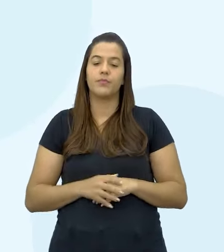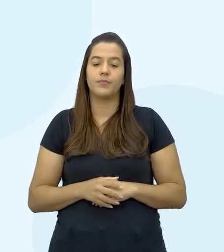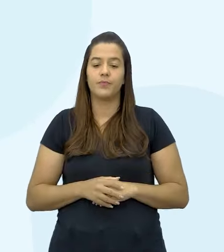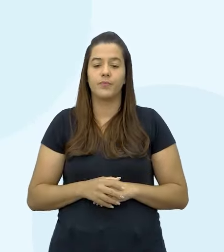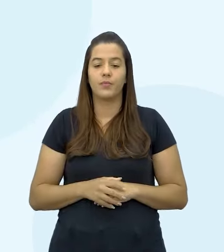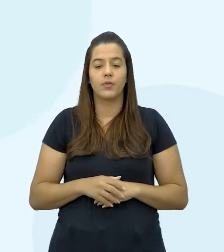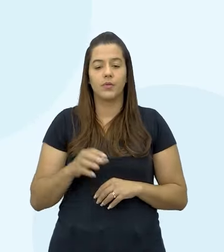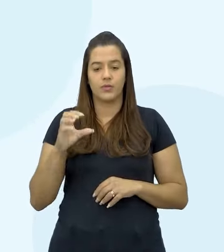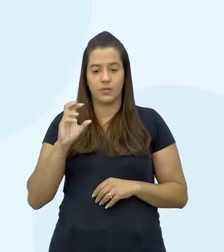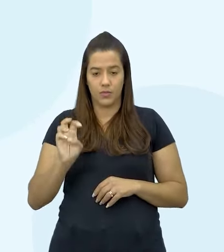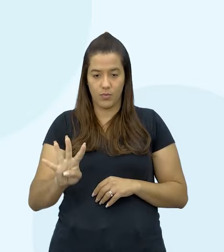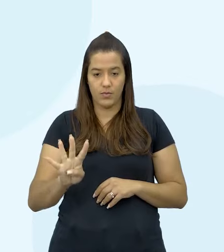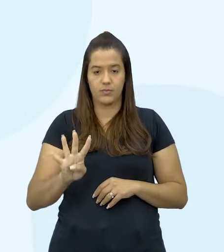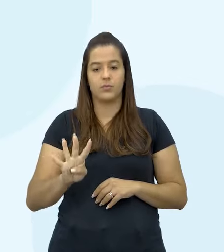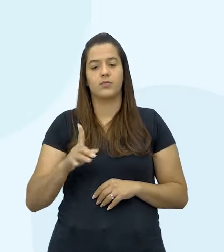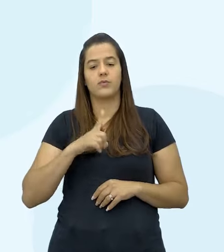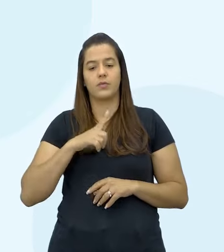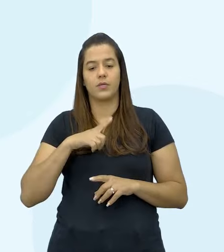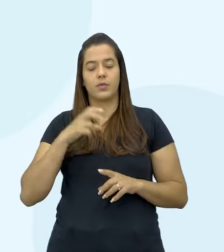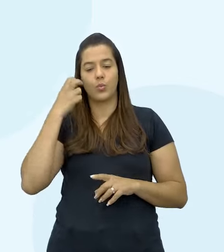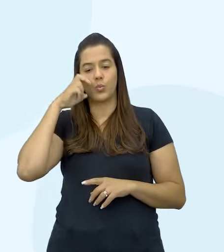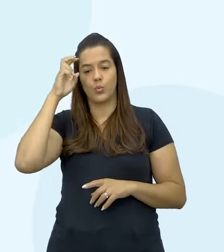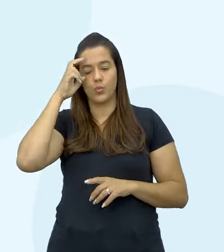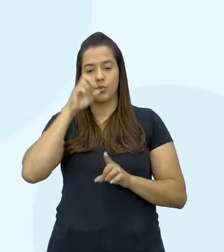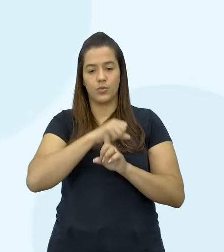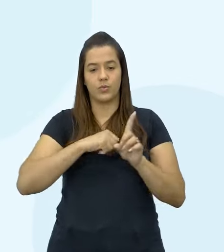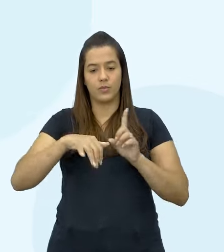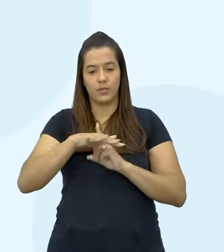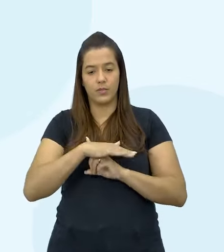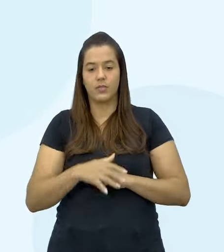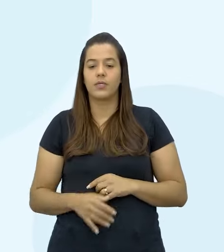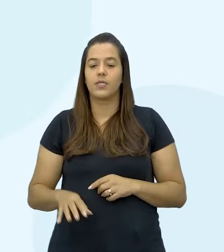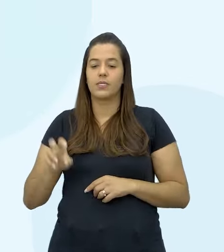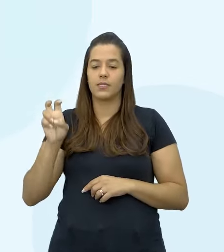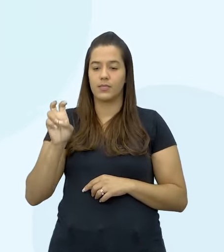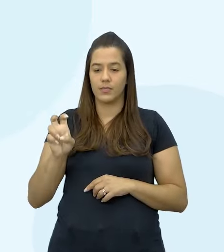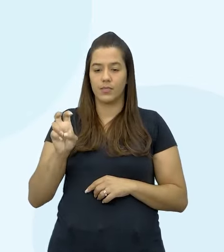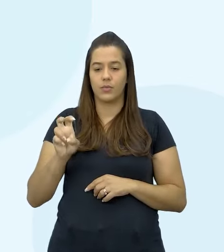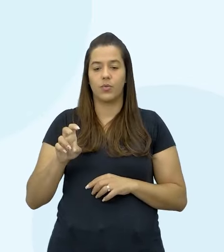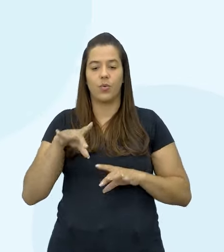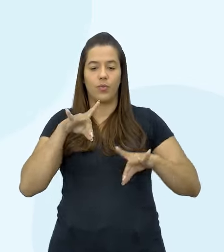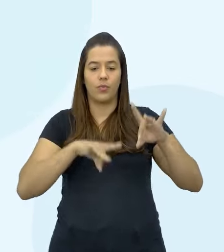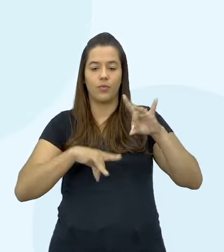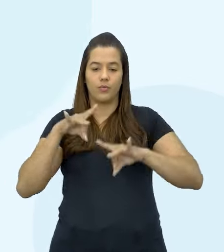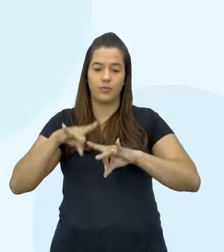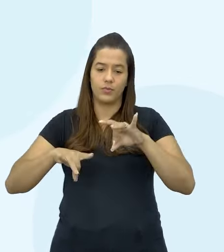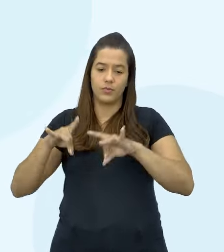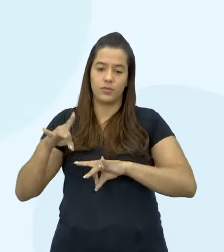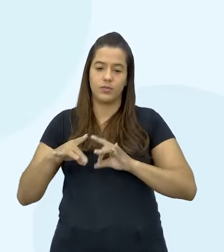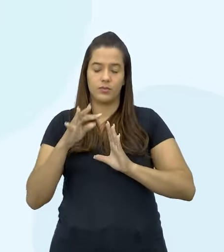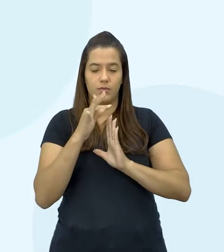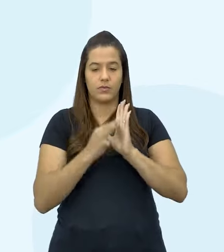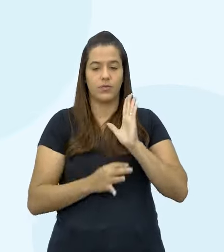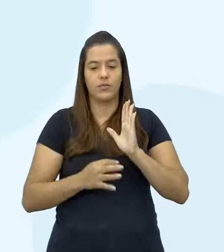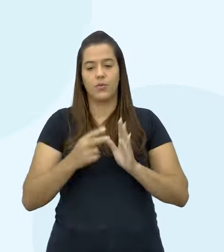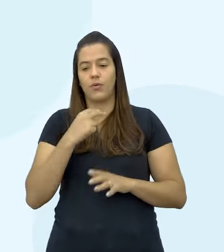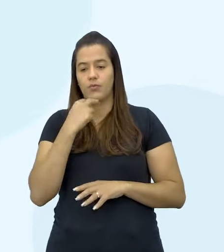Cultura e Sociedade, e o componente 5, Oficina de Produção Textual e